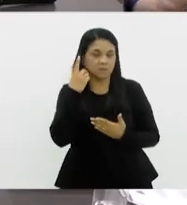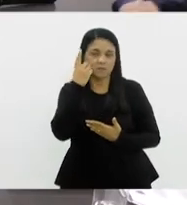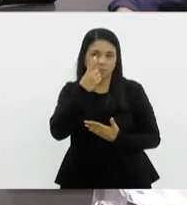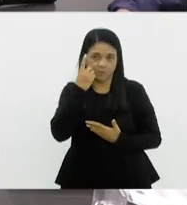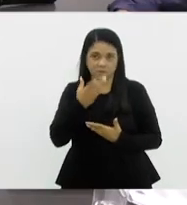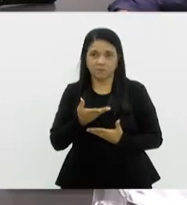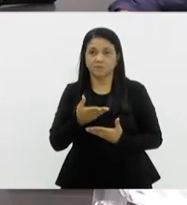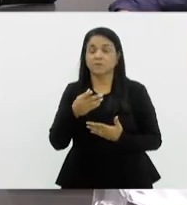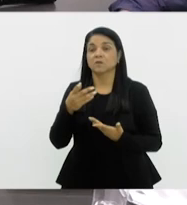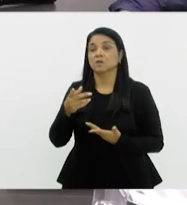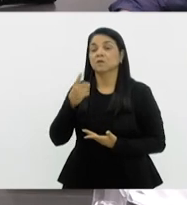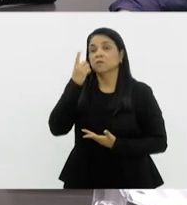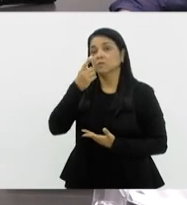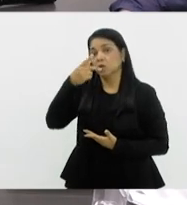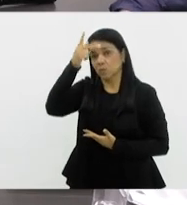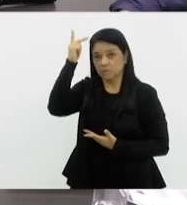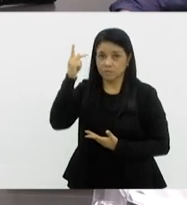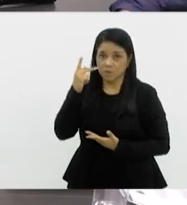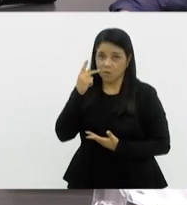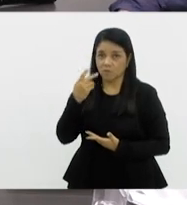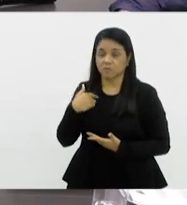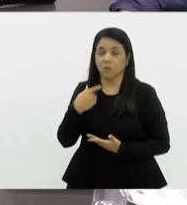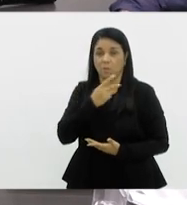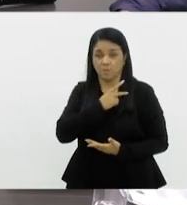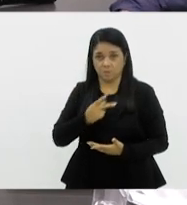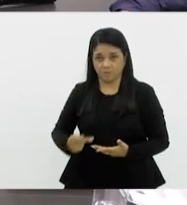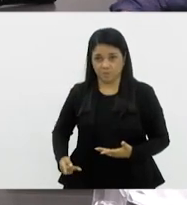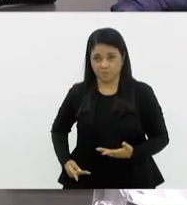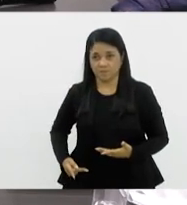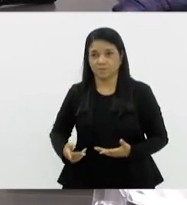Paulo. Senhor presidente, primeiro,